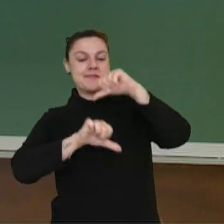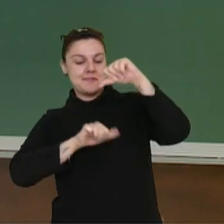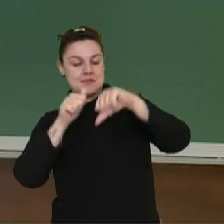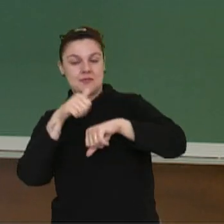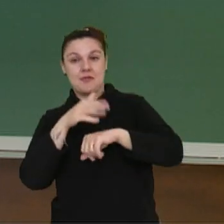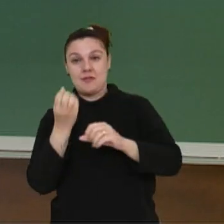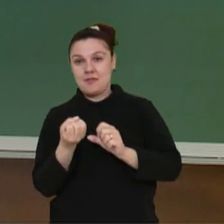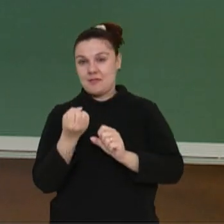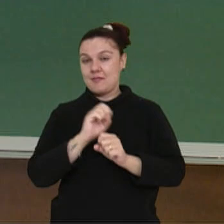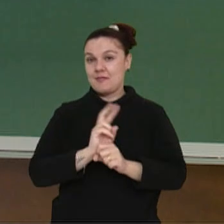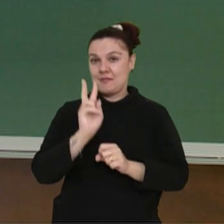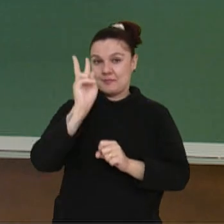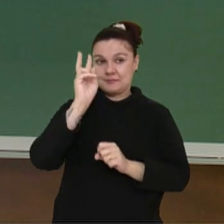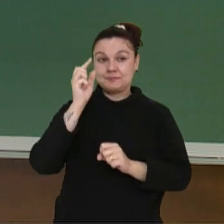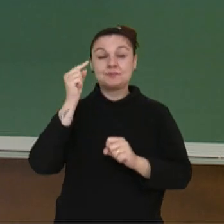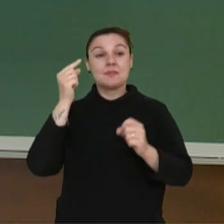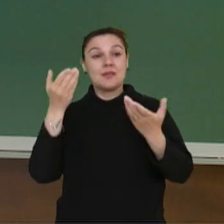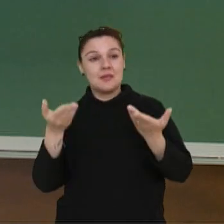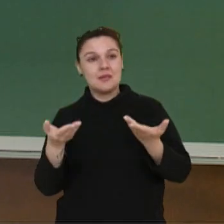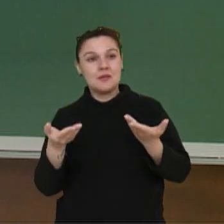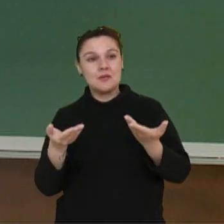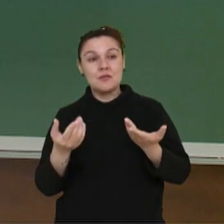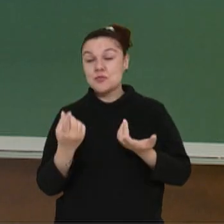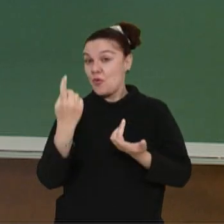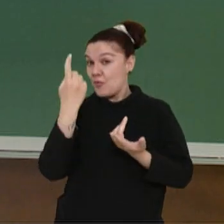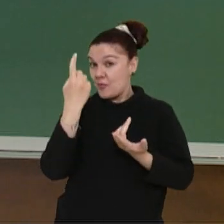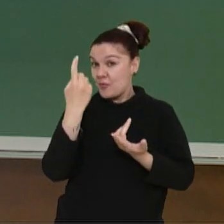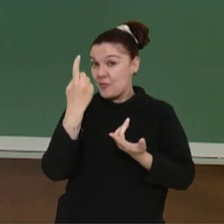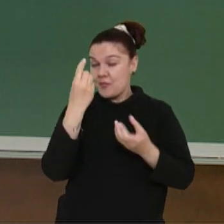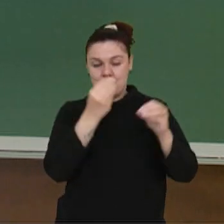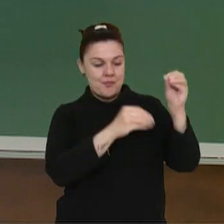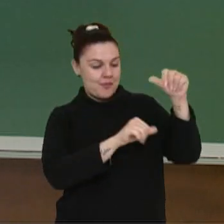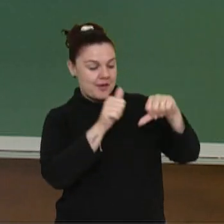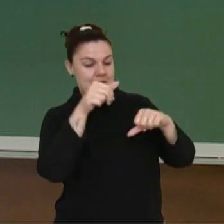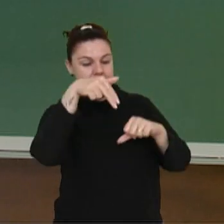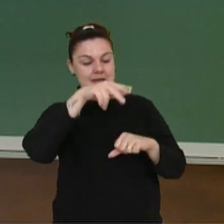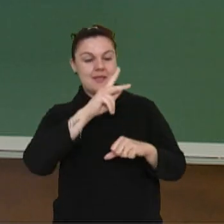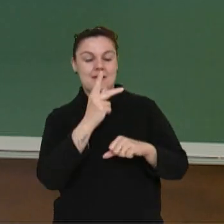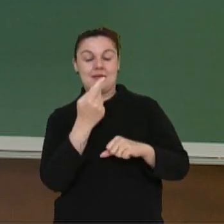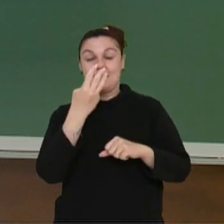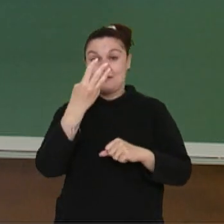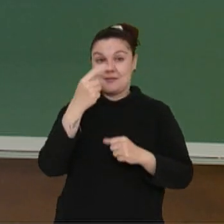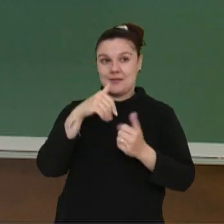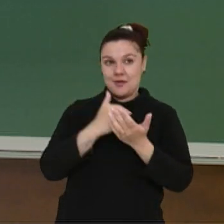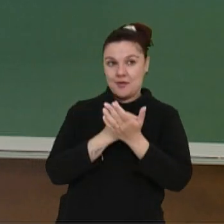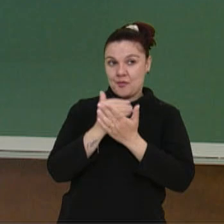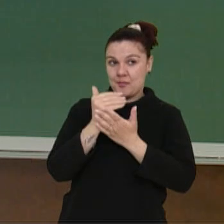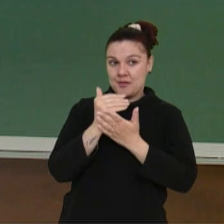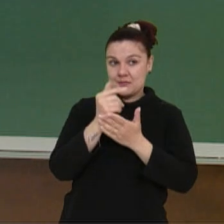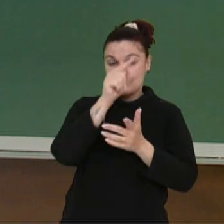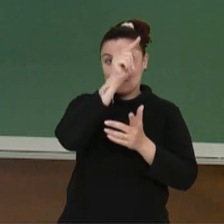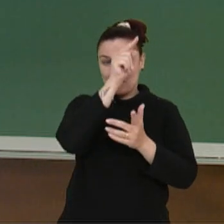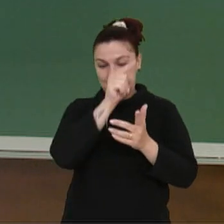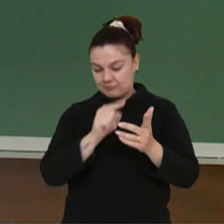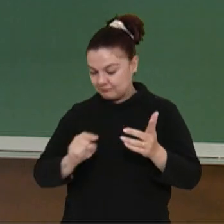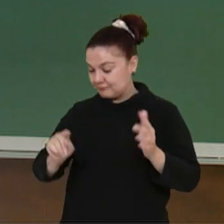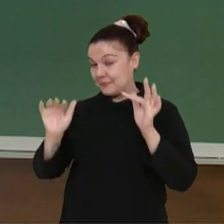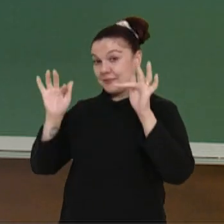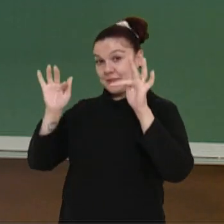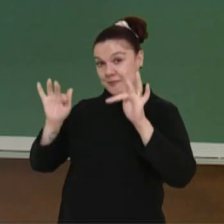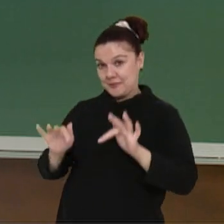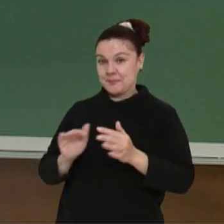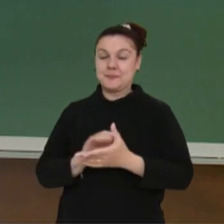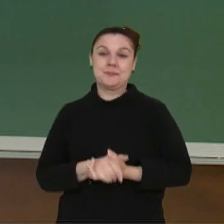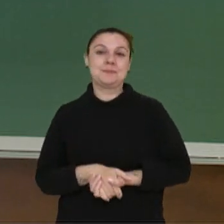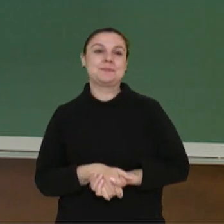valores maiores. E, nesse caso, ele só tem um reagente, que era o NH3, que é o único que começa aqui e vai diminuindo com o